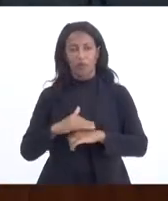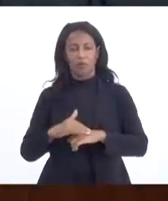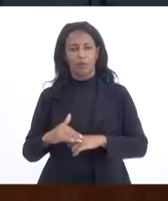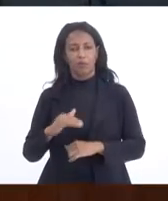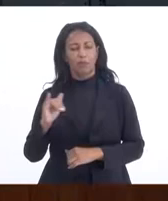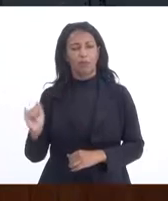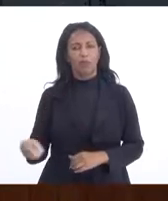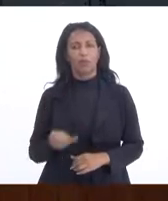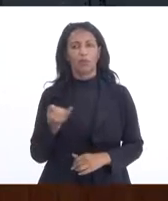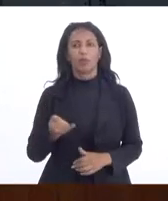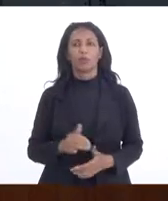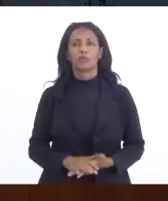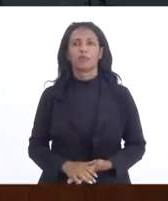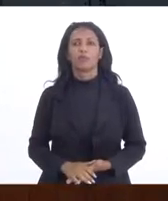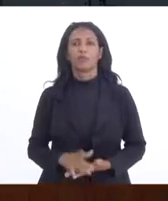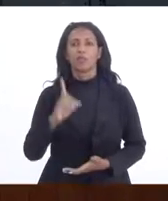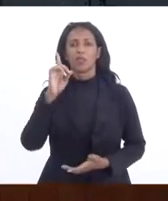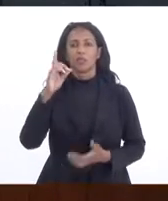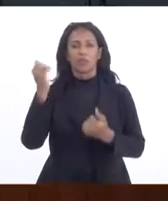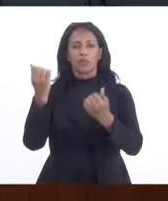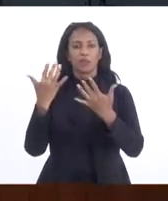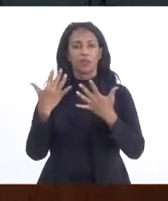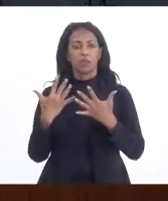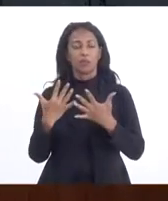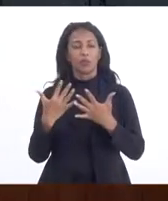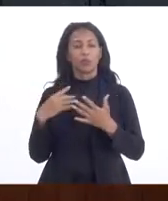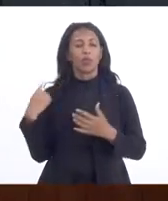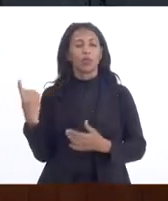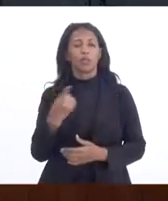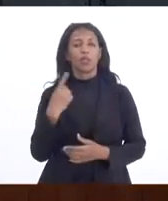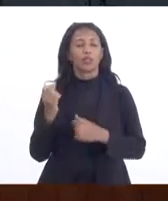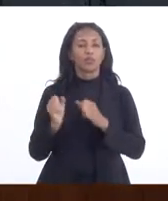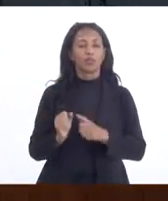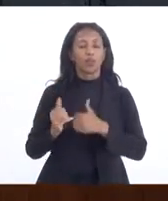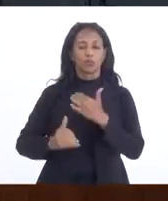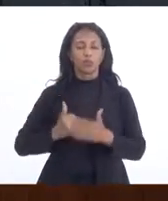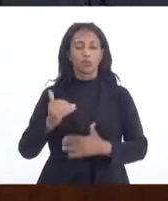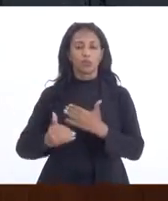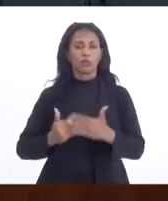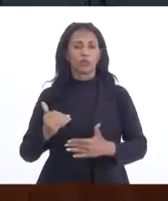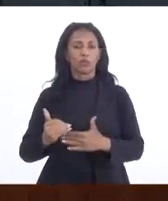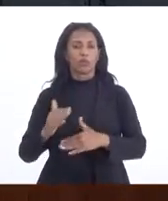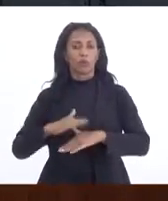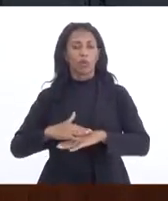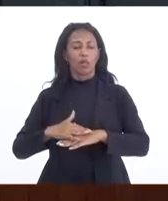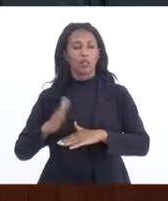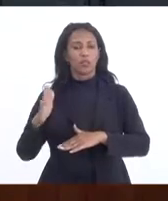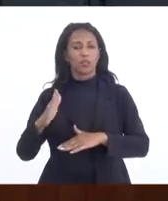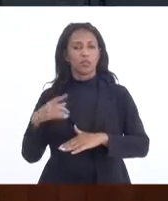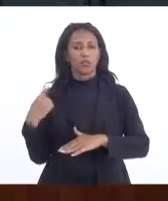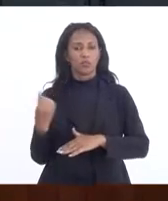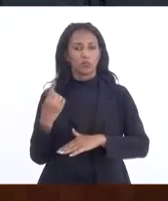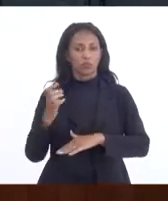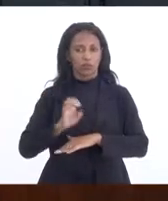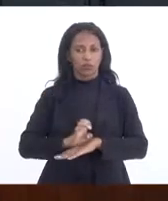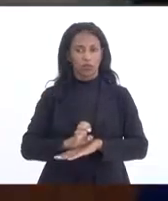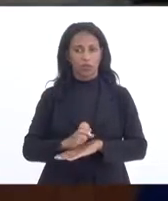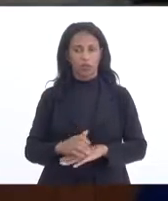pela oportunidade, e que Deus nos abençoe, que a gente possa construir muito e desenvolver o povo do nosso Estado.